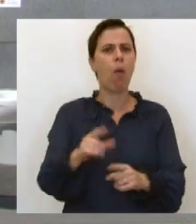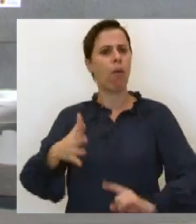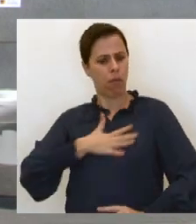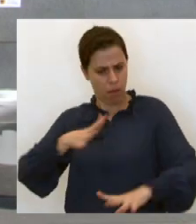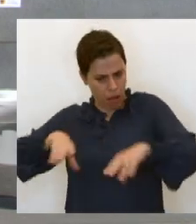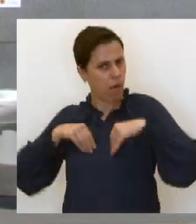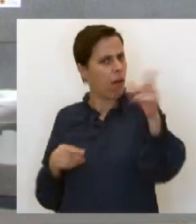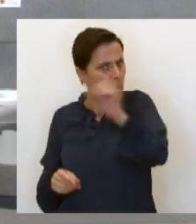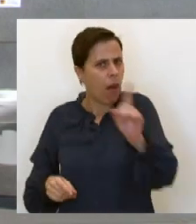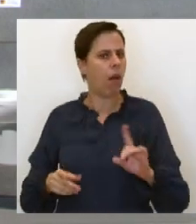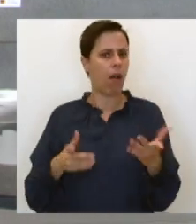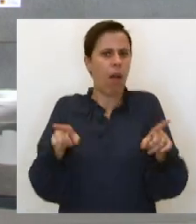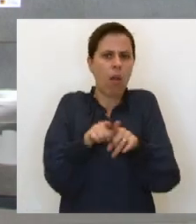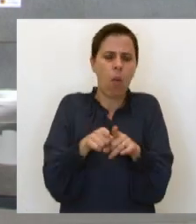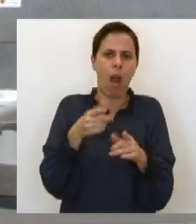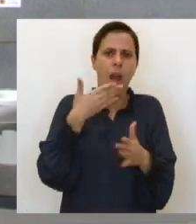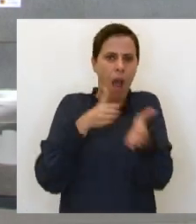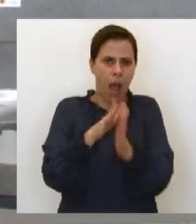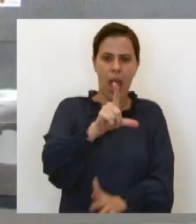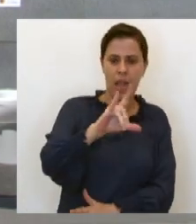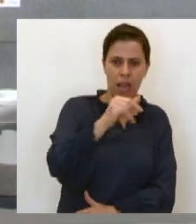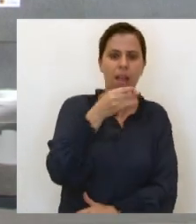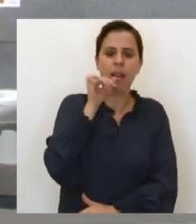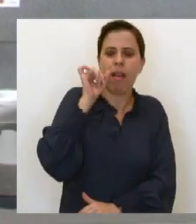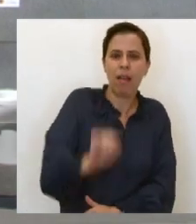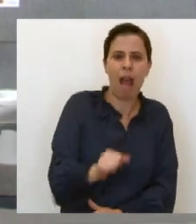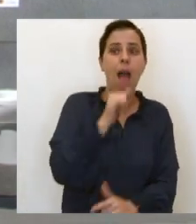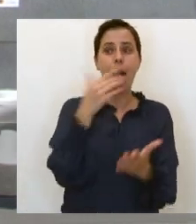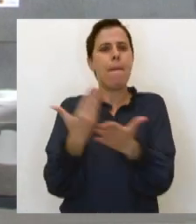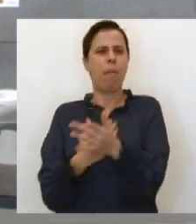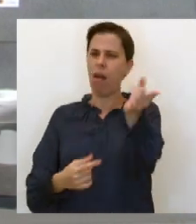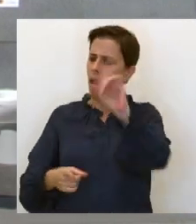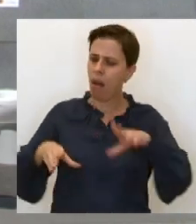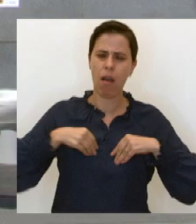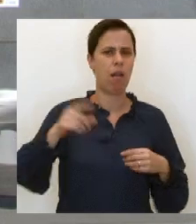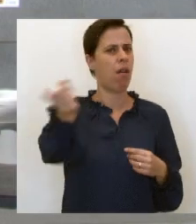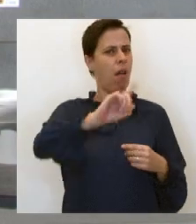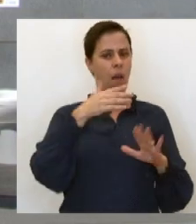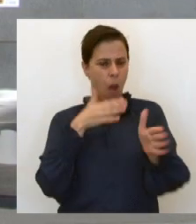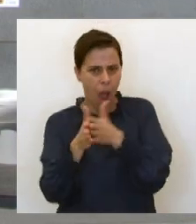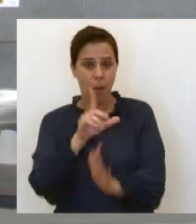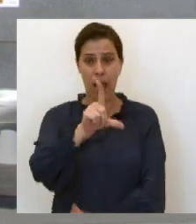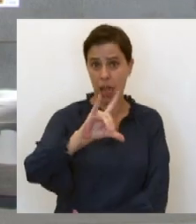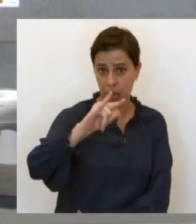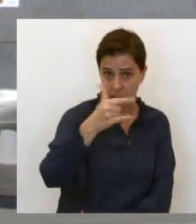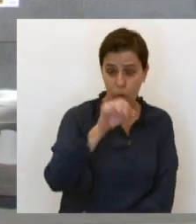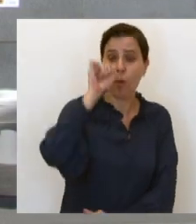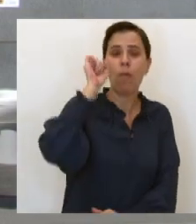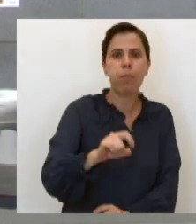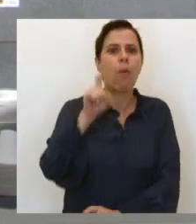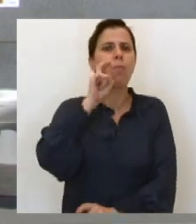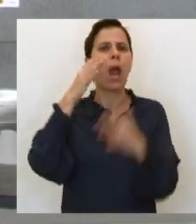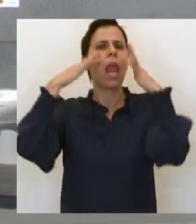Verdes não aceitam que haja exploração de lítio em terras de água e pão. Não aceitam que haja exploração de lítio em terras